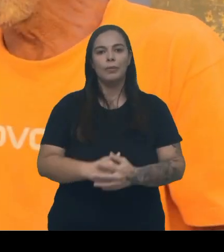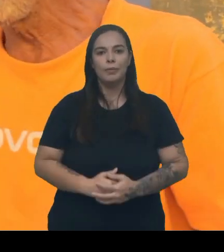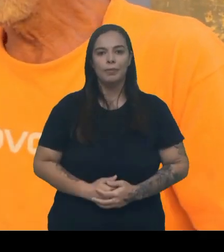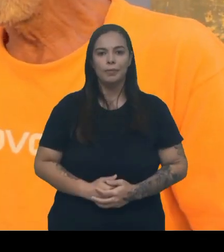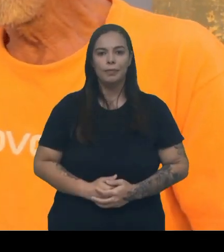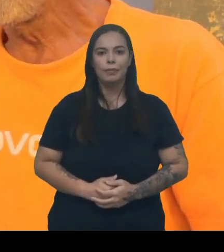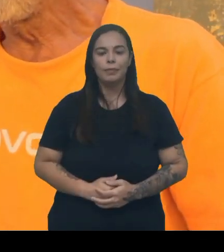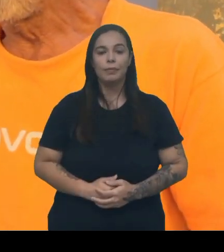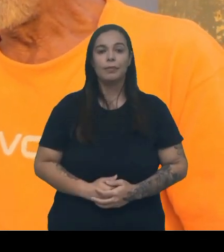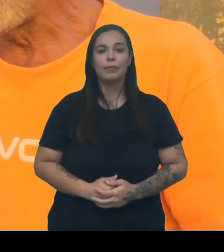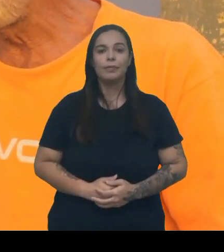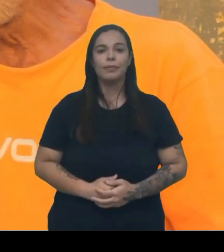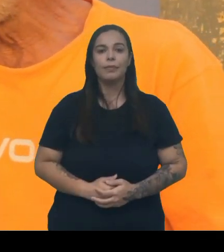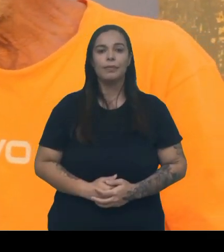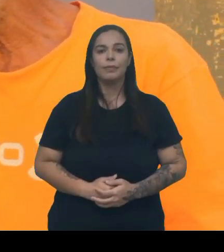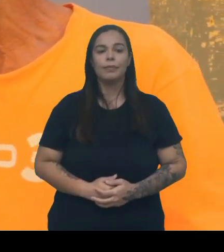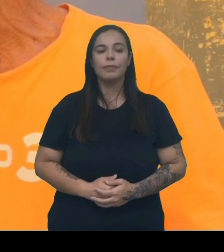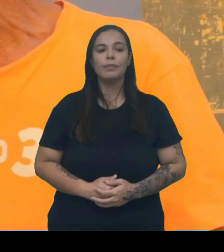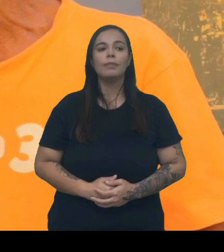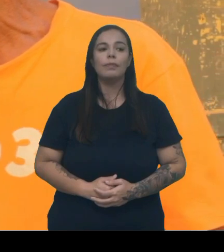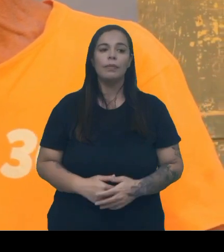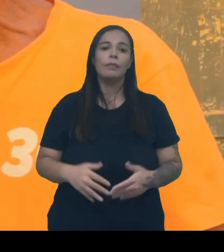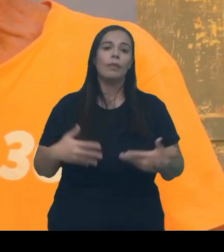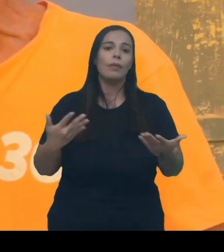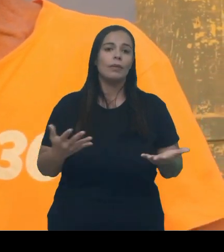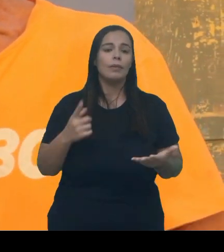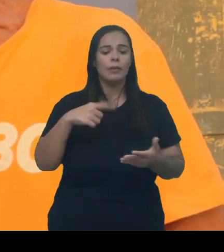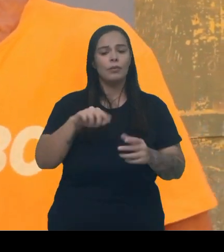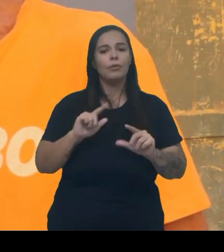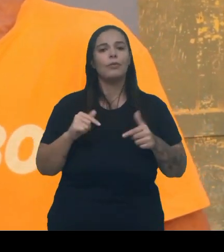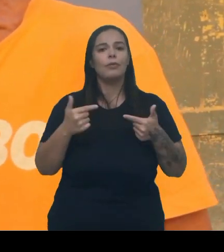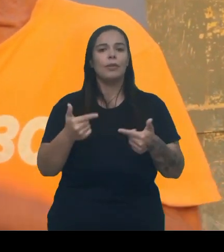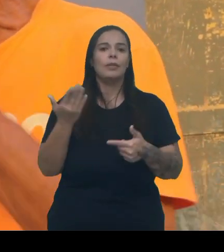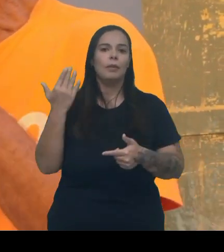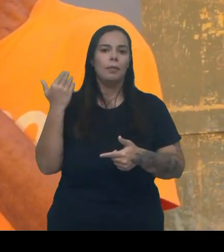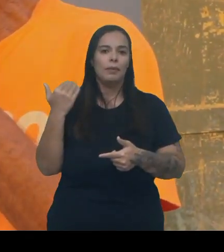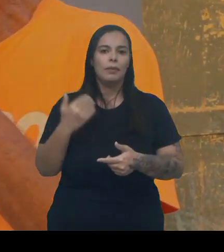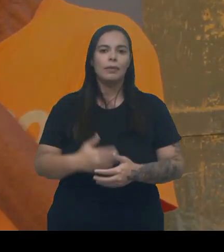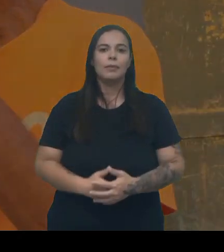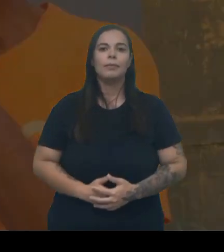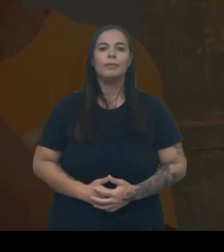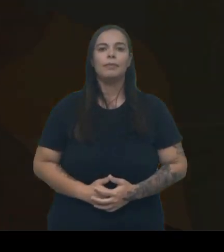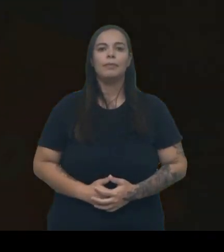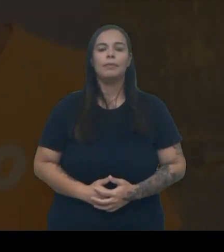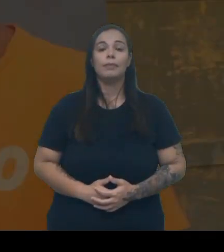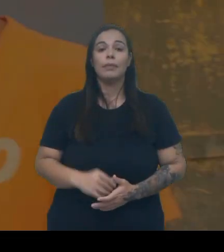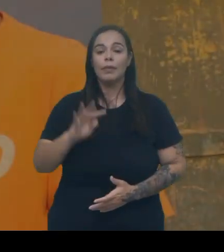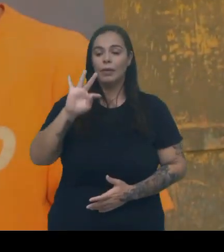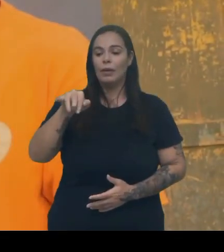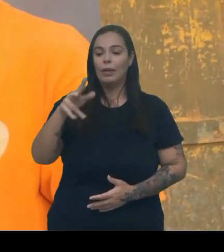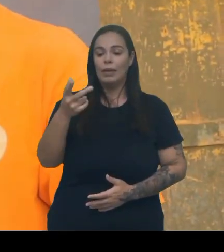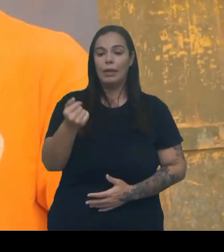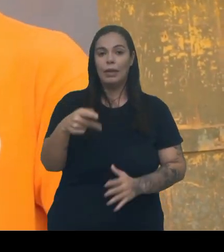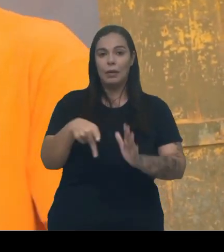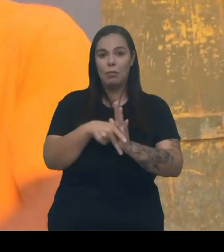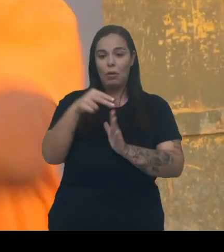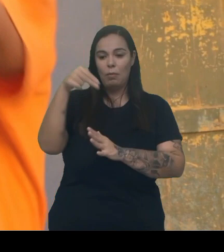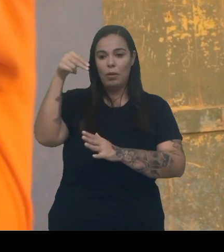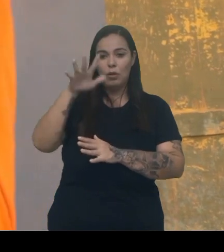Era assim. Aí, era assim que se fazia. Aí, a tainha do